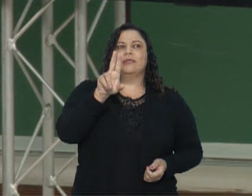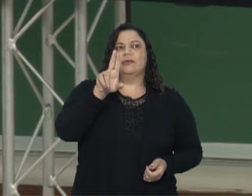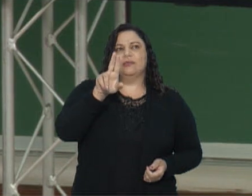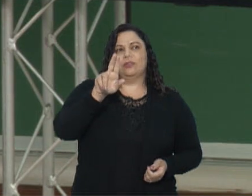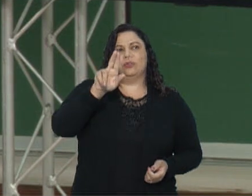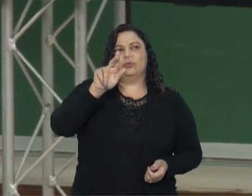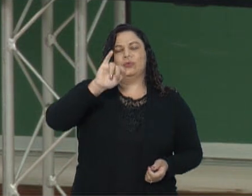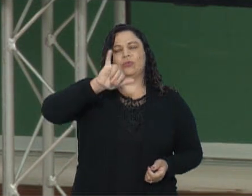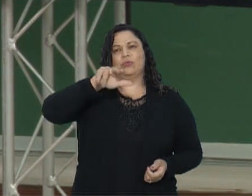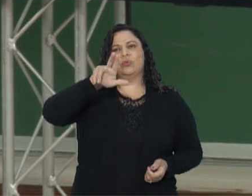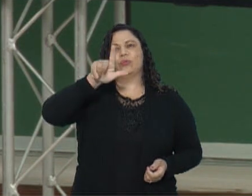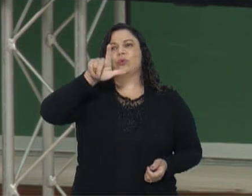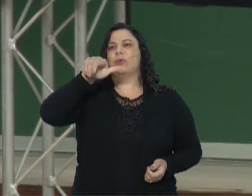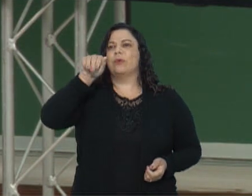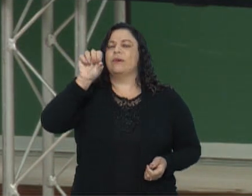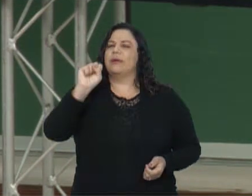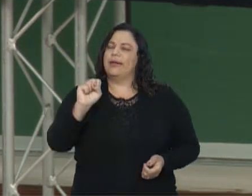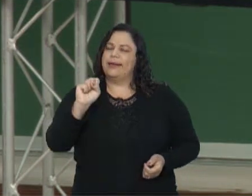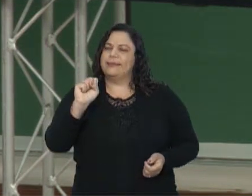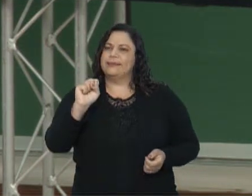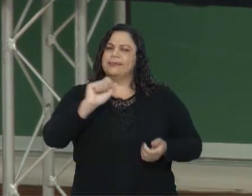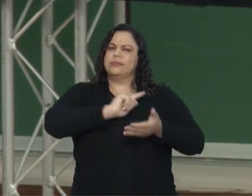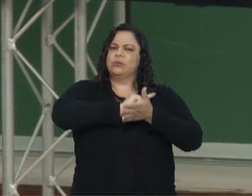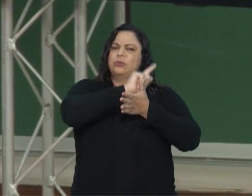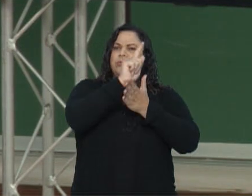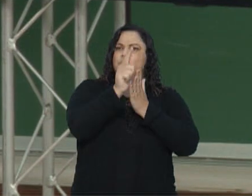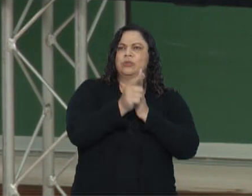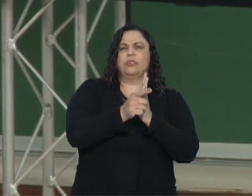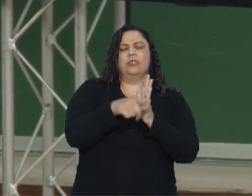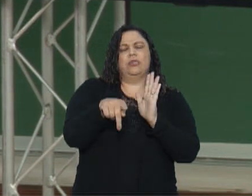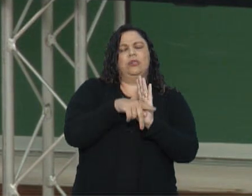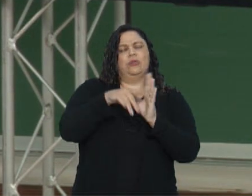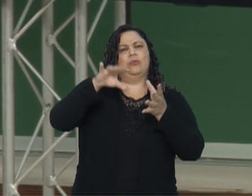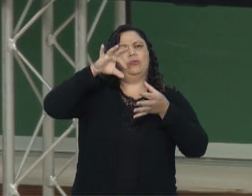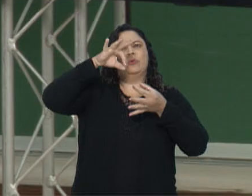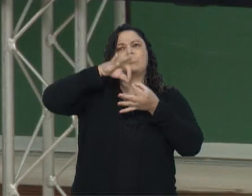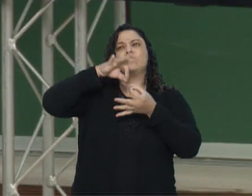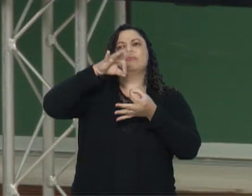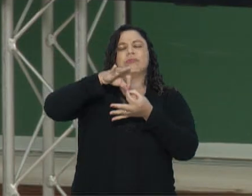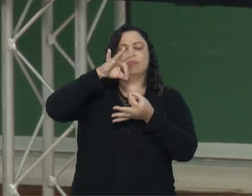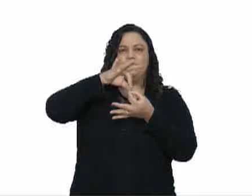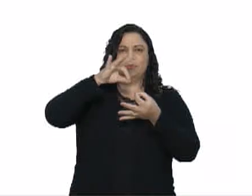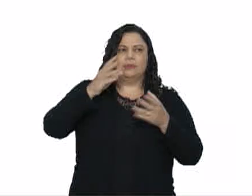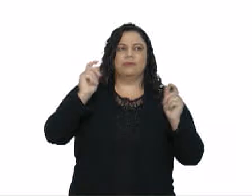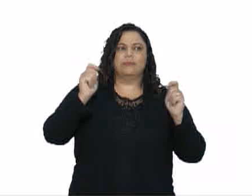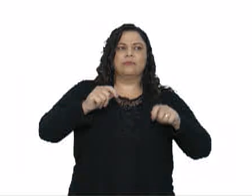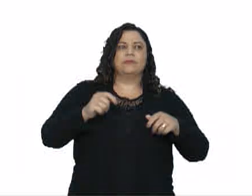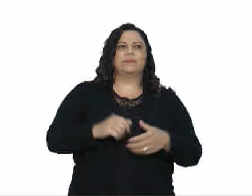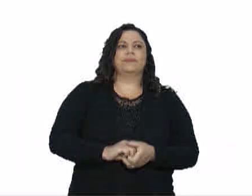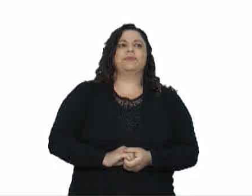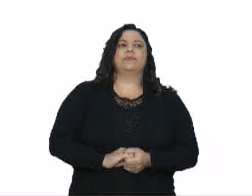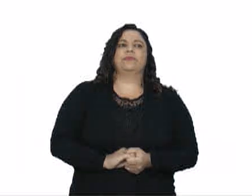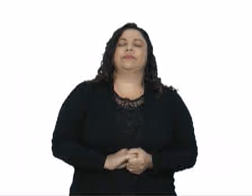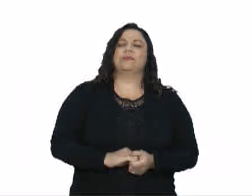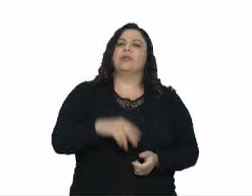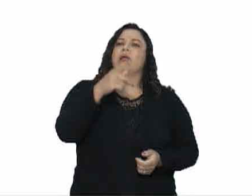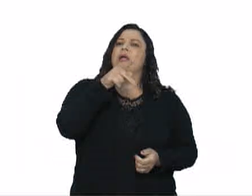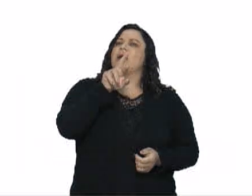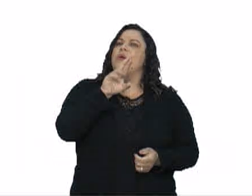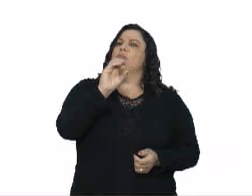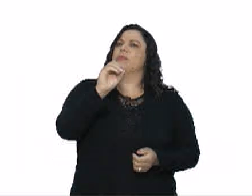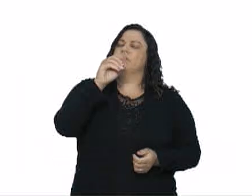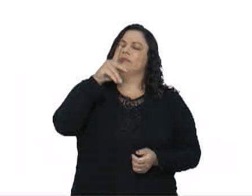textual horóscopo. Aguda, grave, esdrúxula. Para o paroxítono do português.